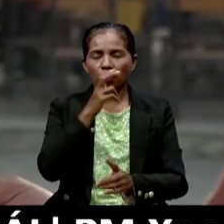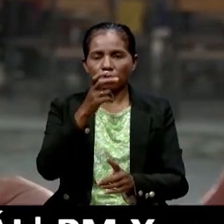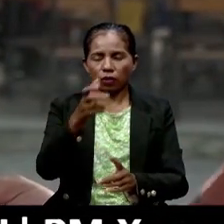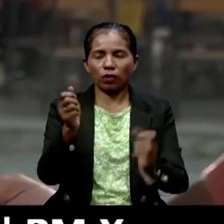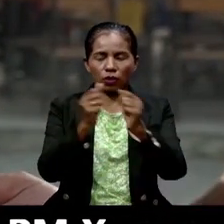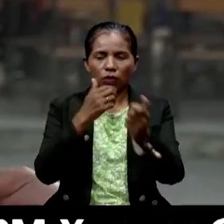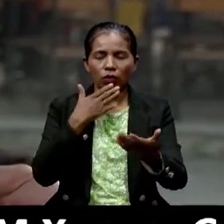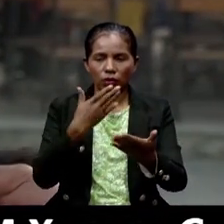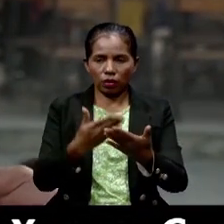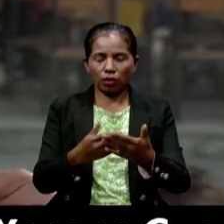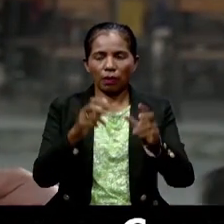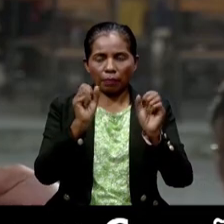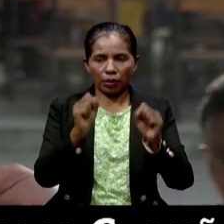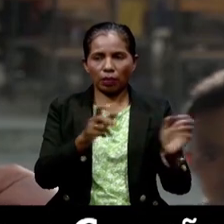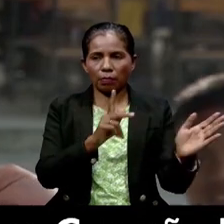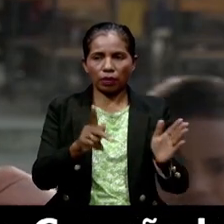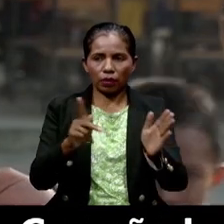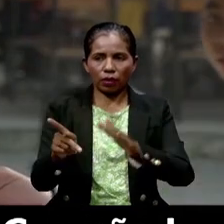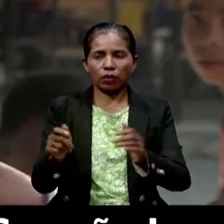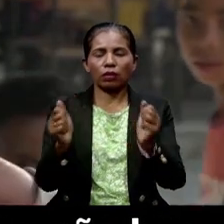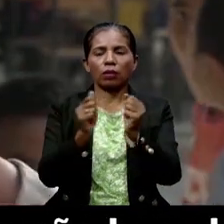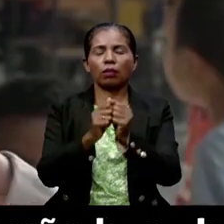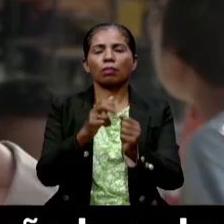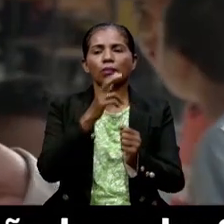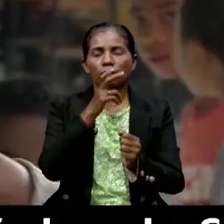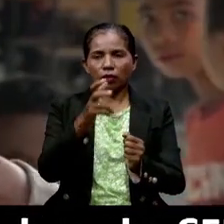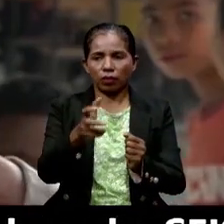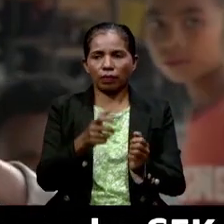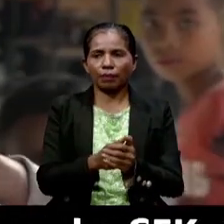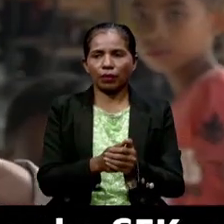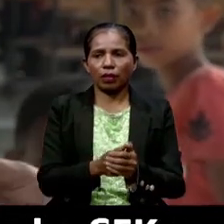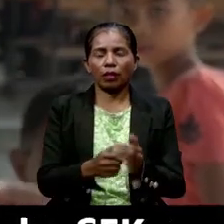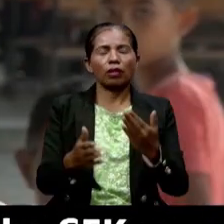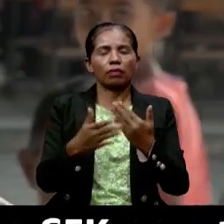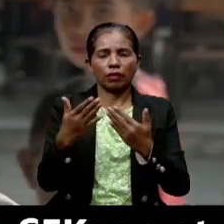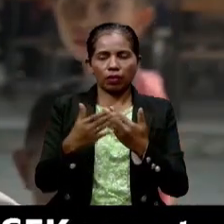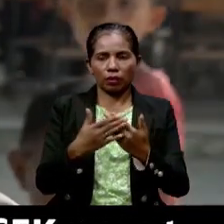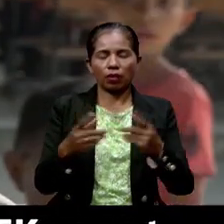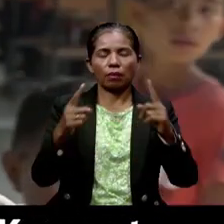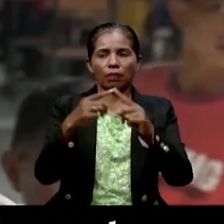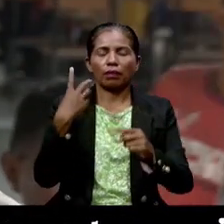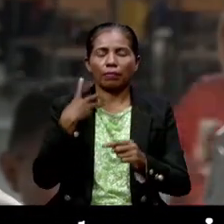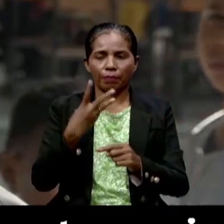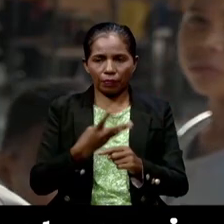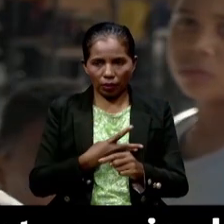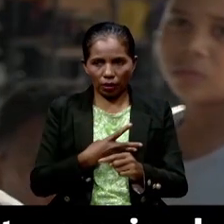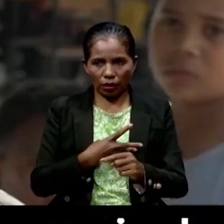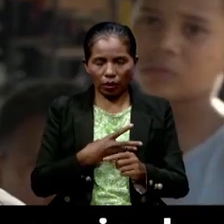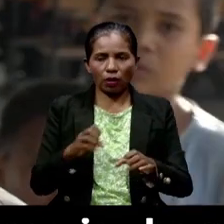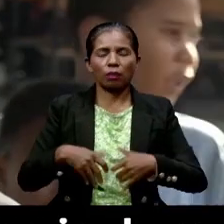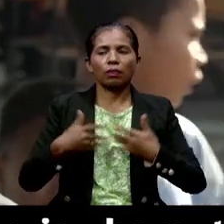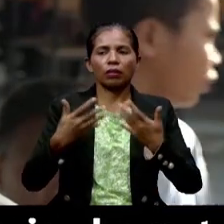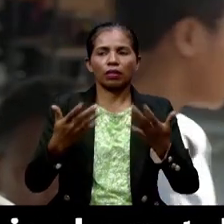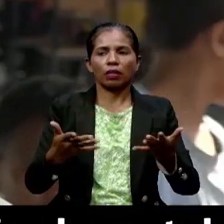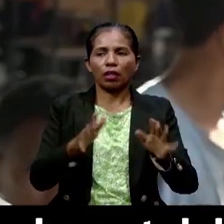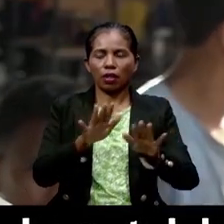Caric bele, ralo a plano, sira, bele o português. Português até não é fácil, ba ami, um sa atu bele,